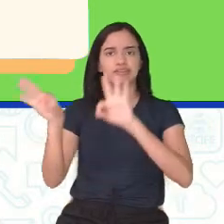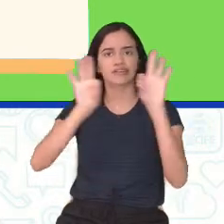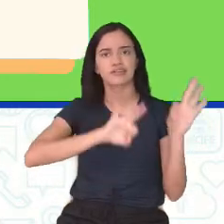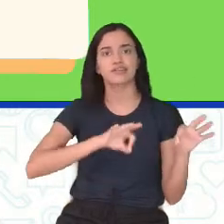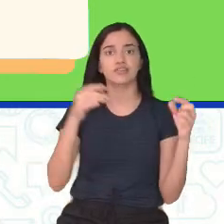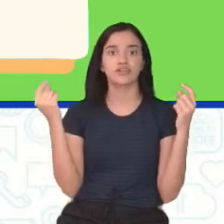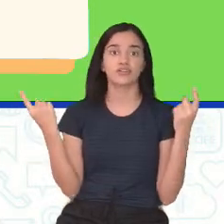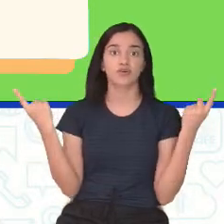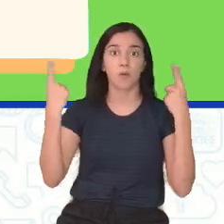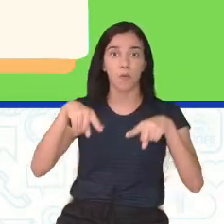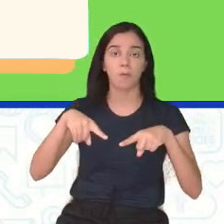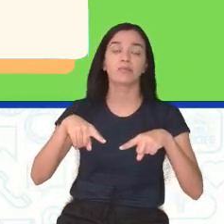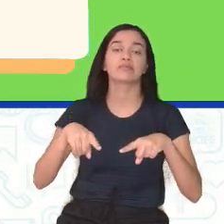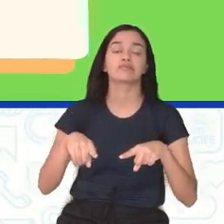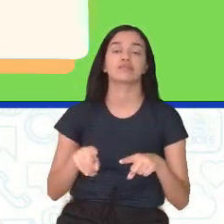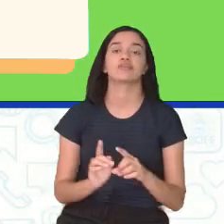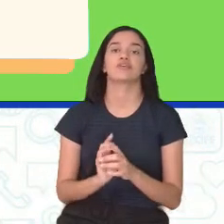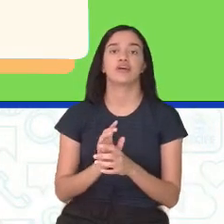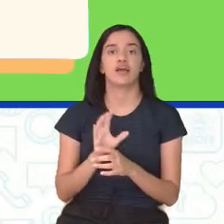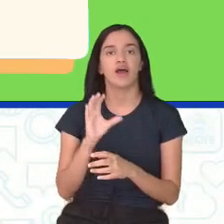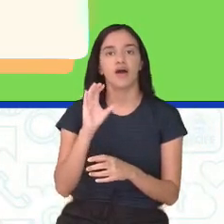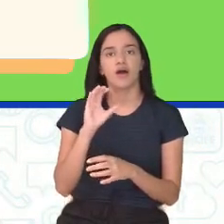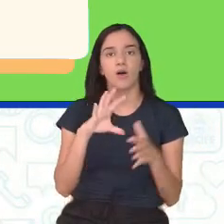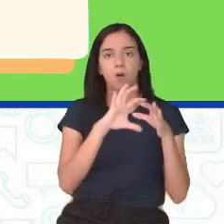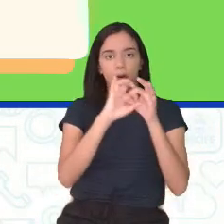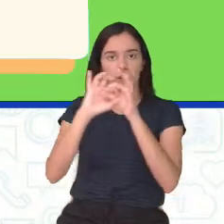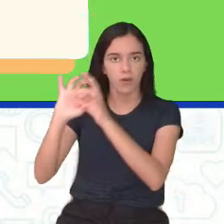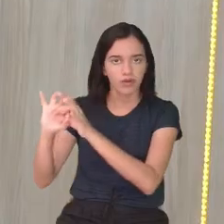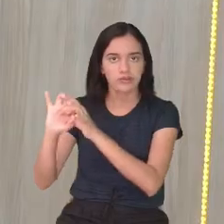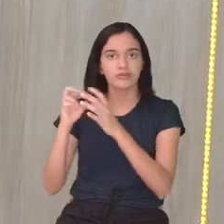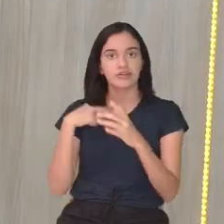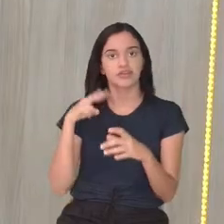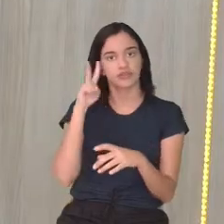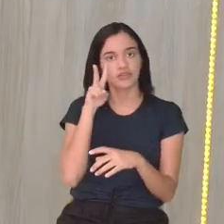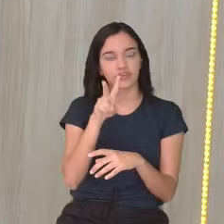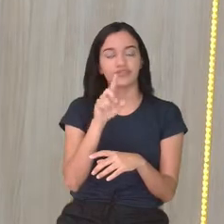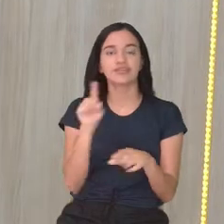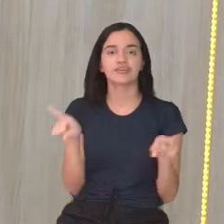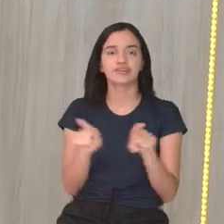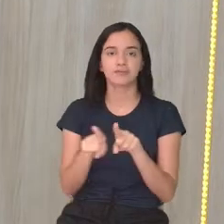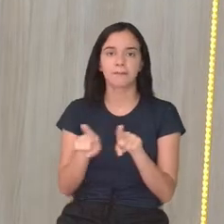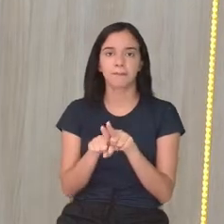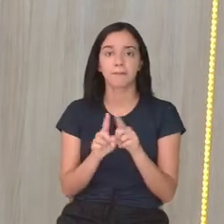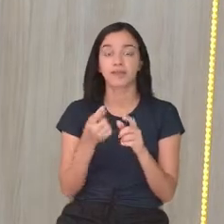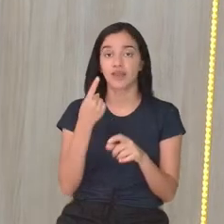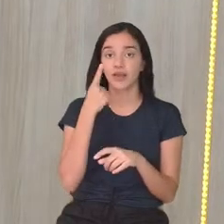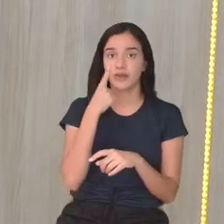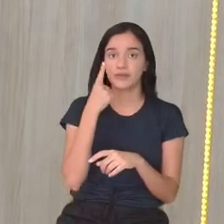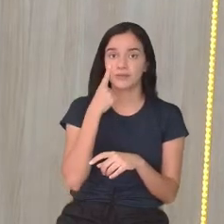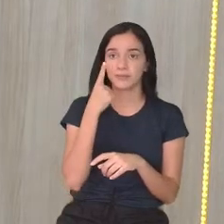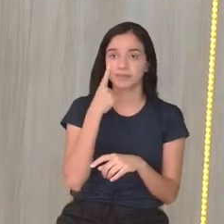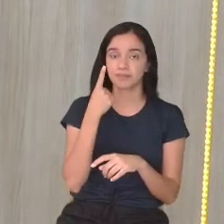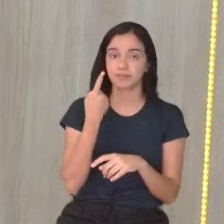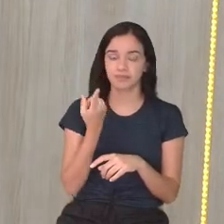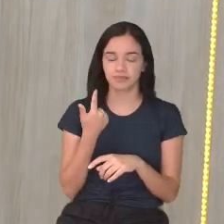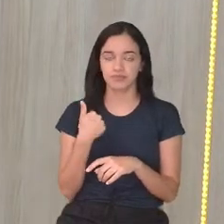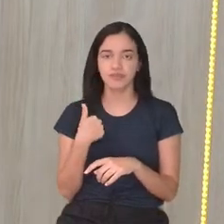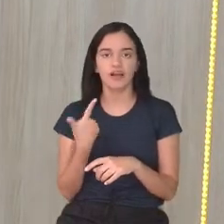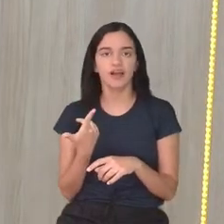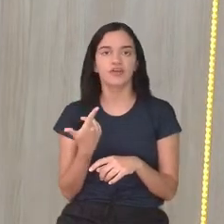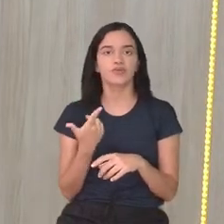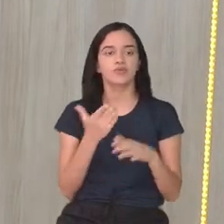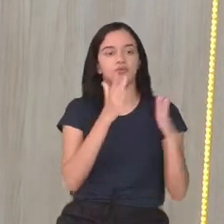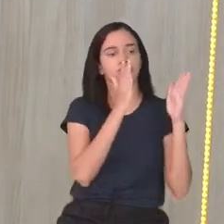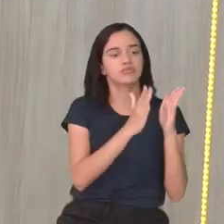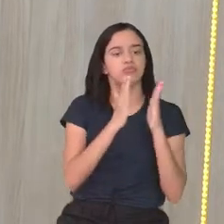Olimpíadas principalmente, que é o que mais vocês veem a ginástica, né? Então aí, ó, vejam, eu tô indo numa